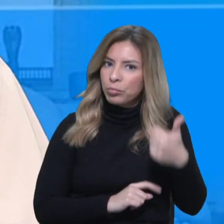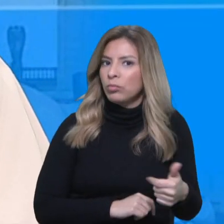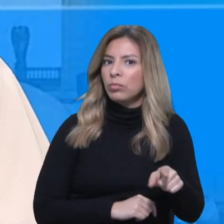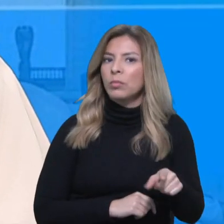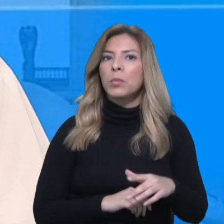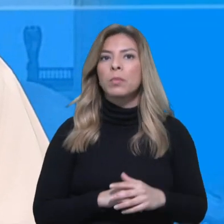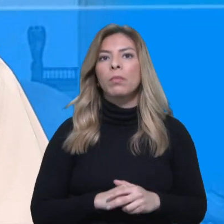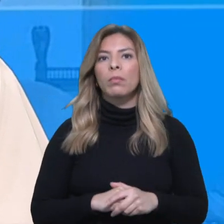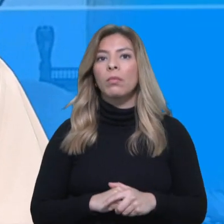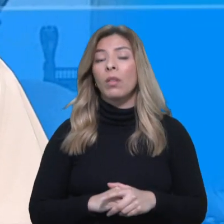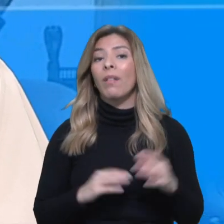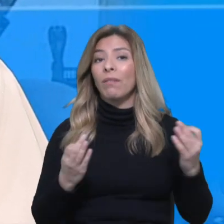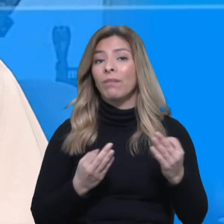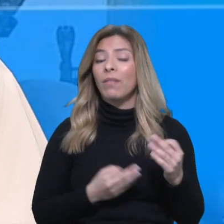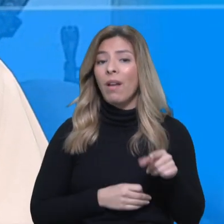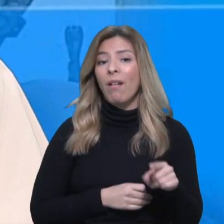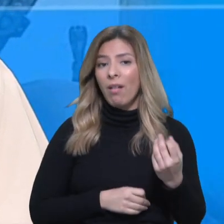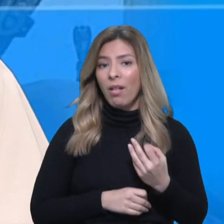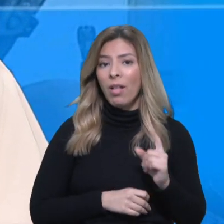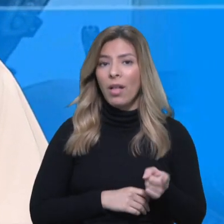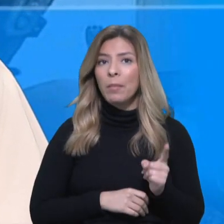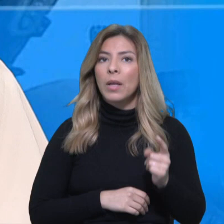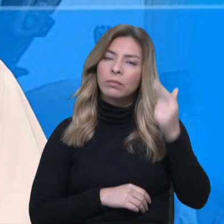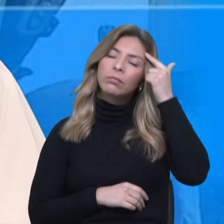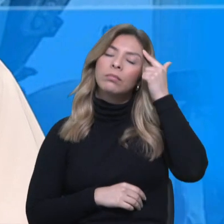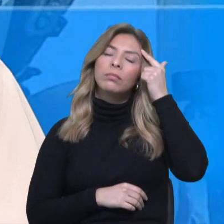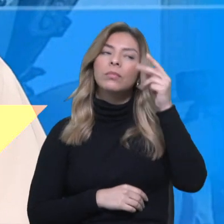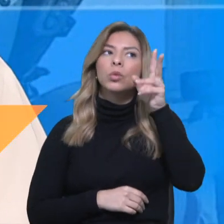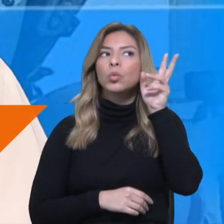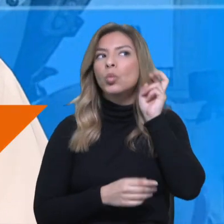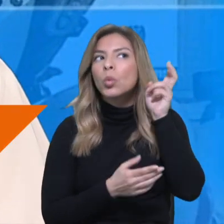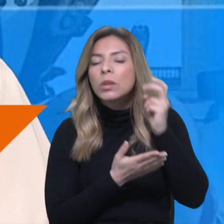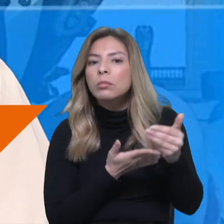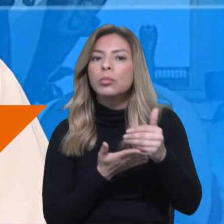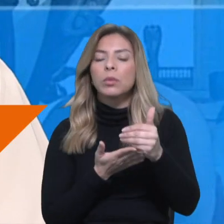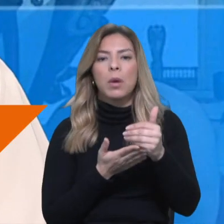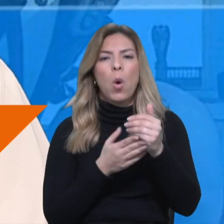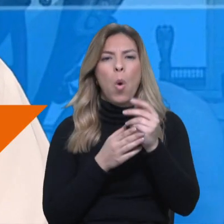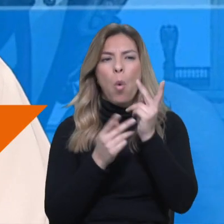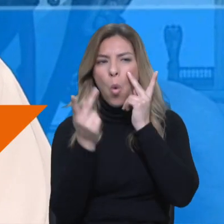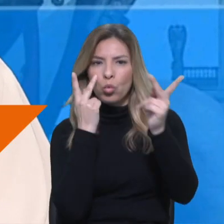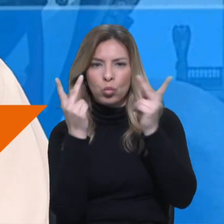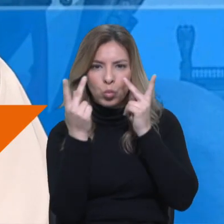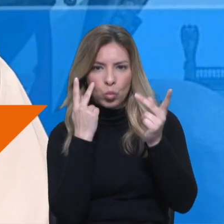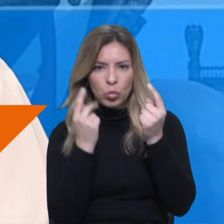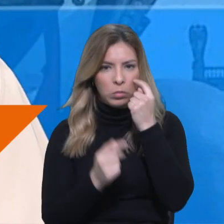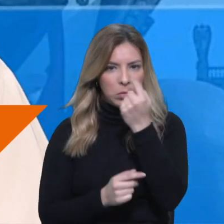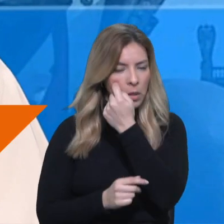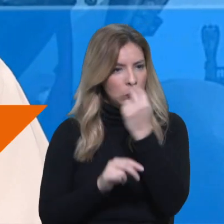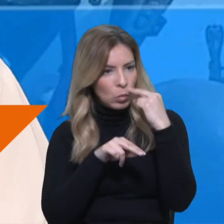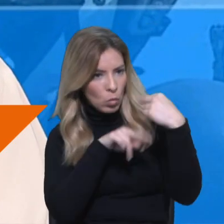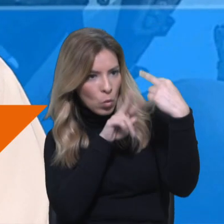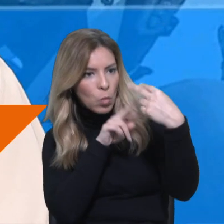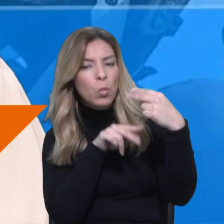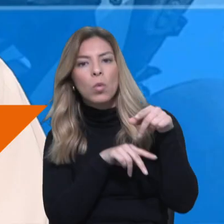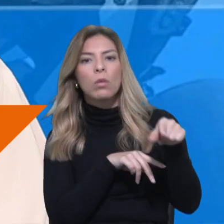E, sobretudo, não só na escuta, mas também no olhar. O sabermos olhar o outro sem o julgar,